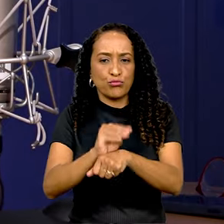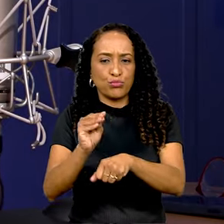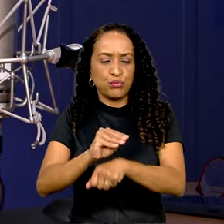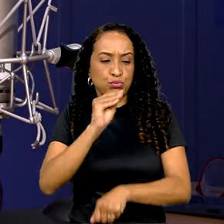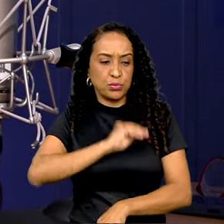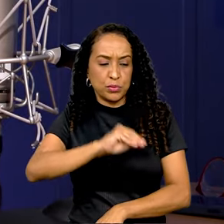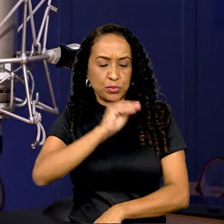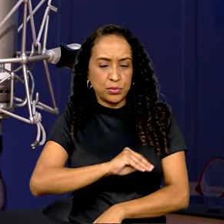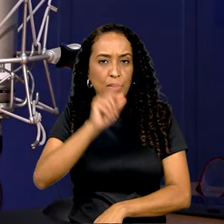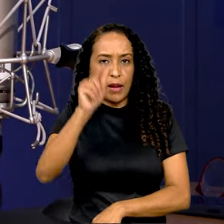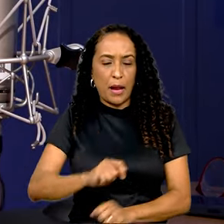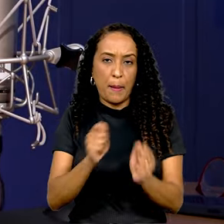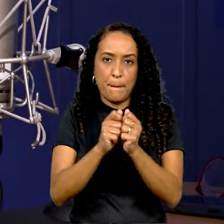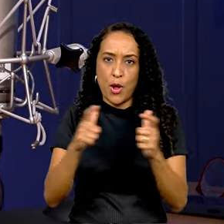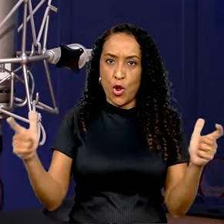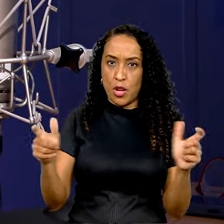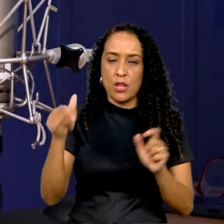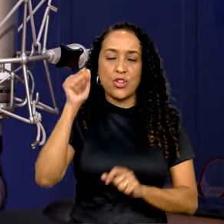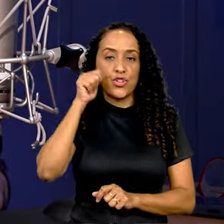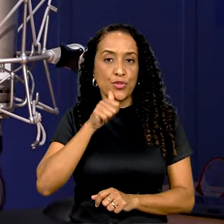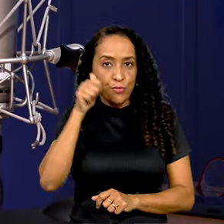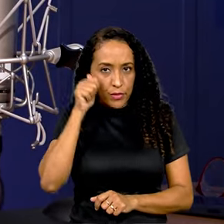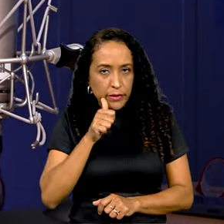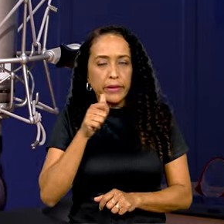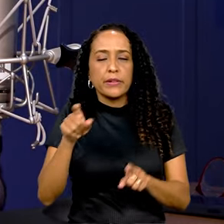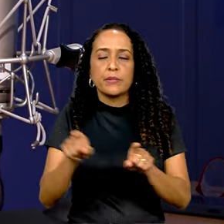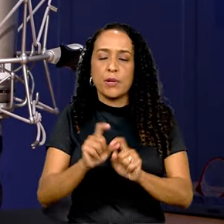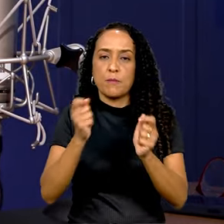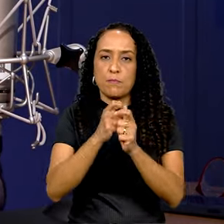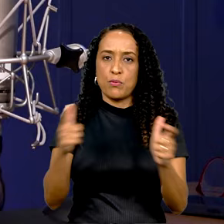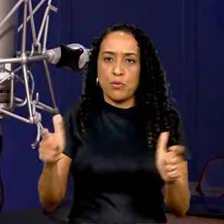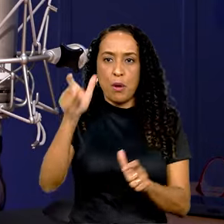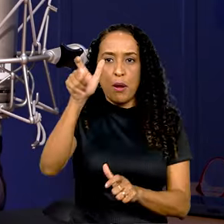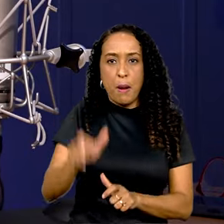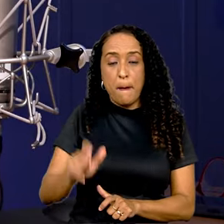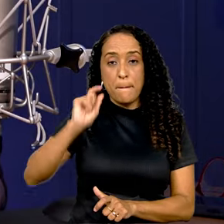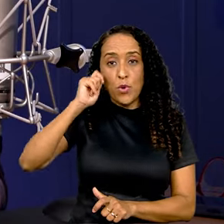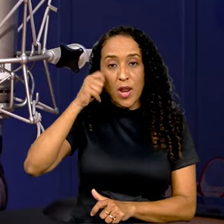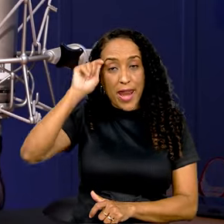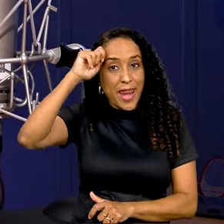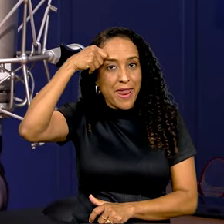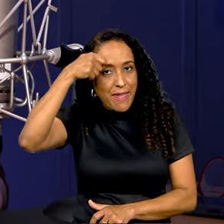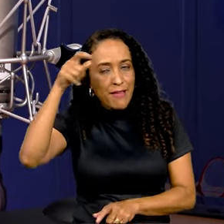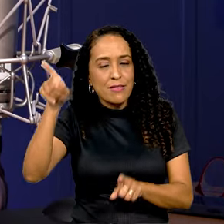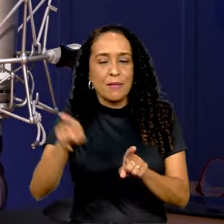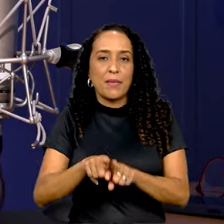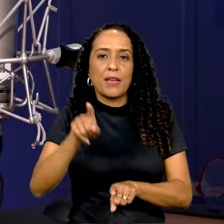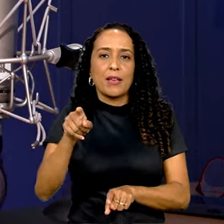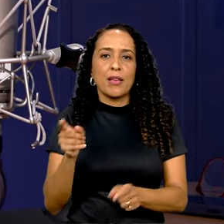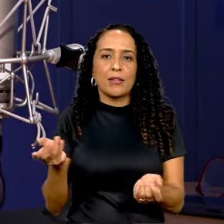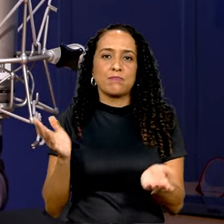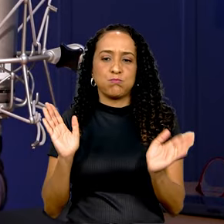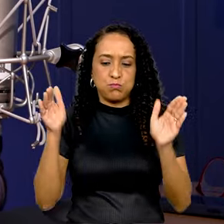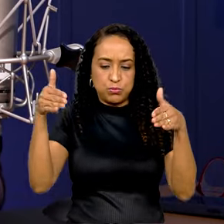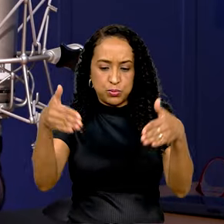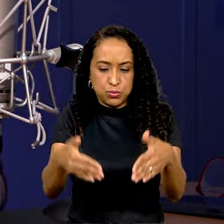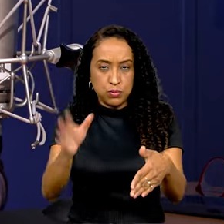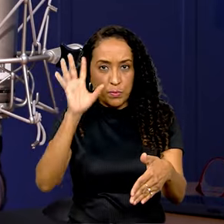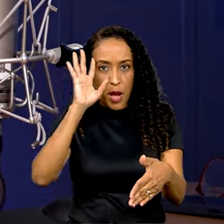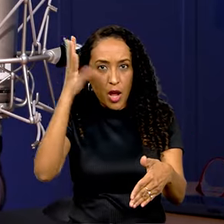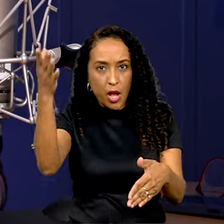remunerado que é majoritariamente de mulheres e Major aramente de mulheres negras ele é Central para ser